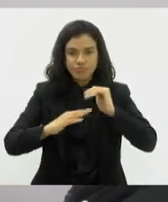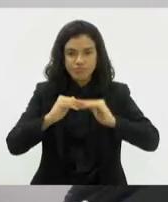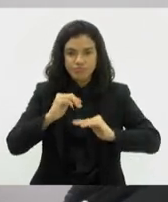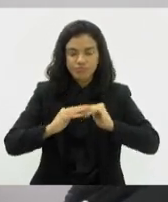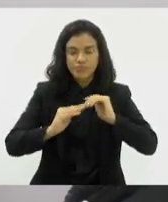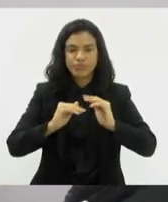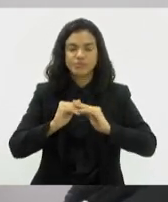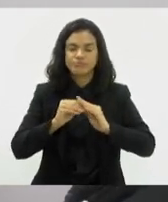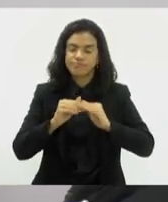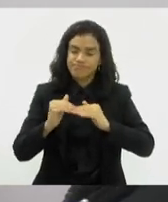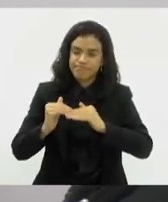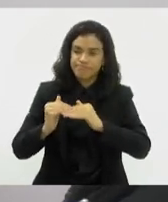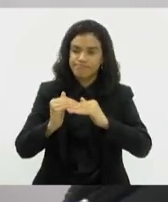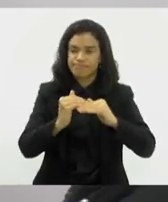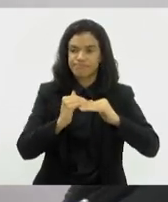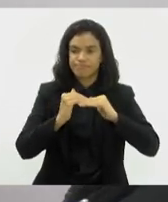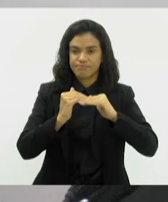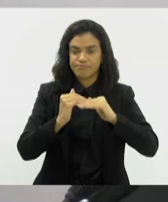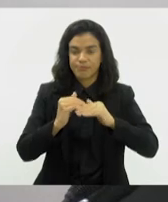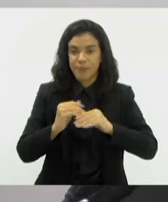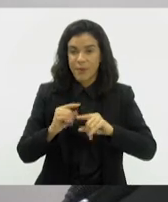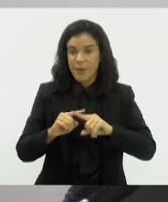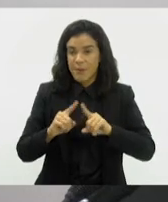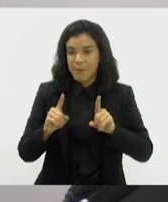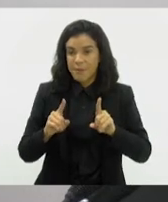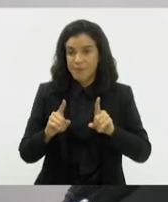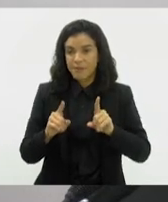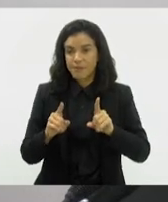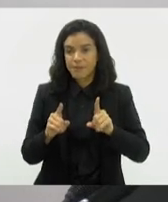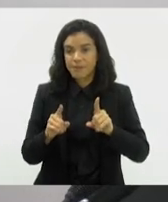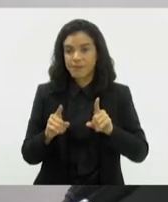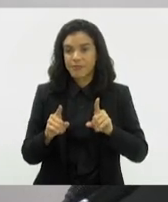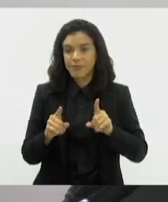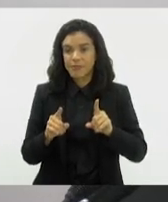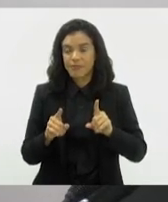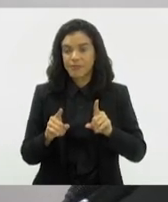e uniformidade. Mas antes de...